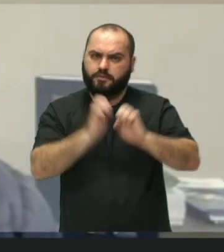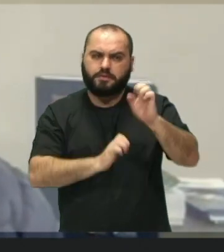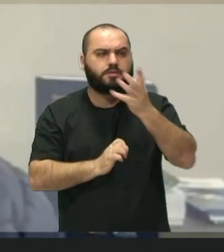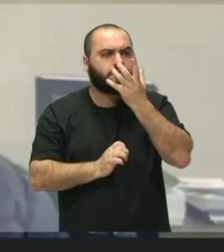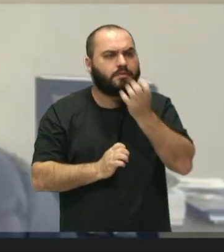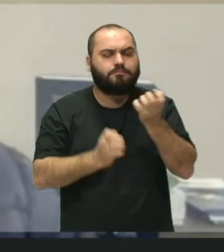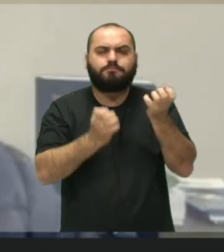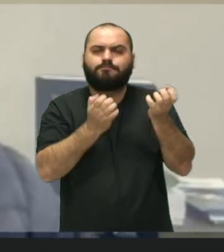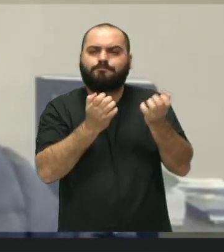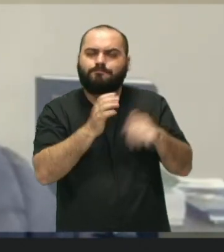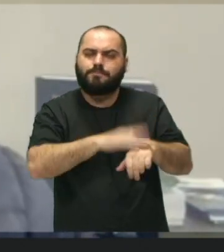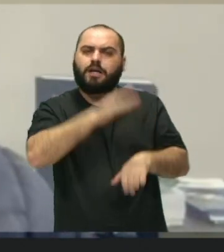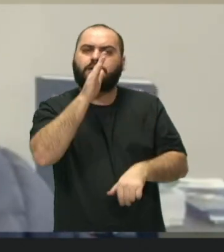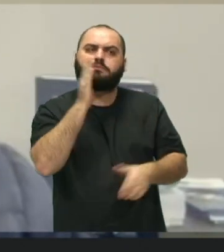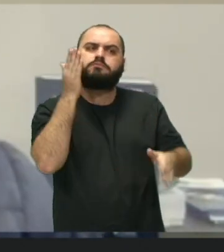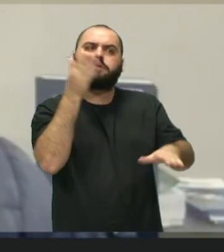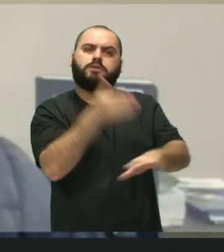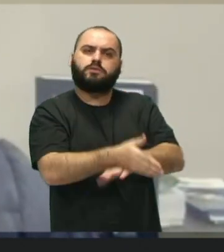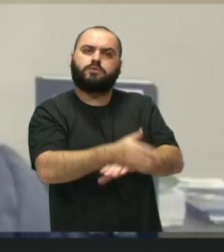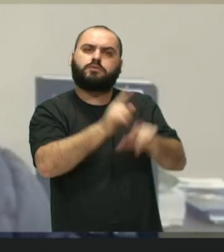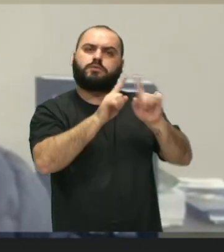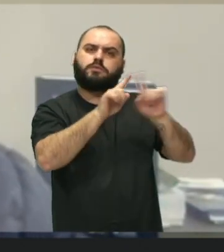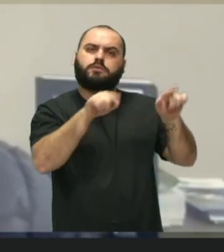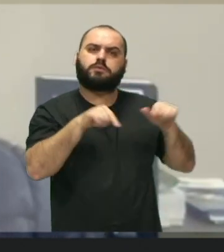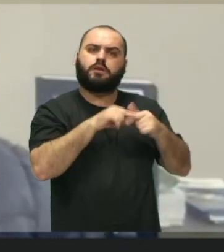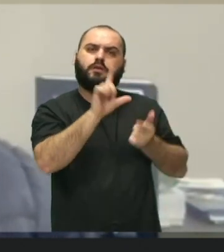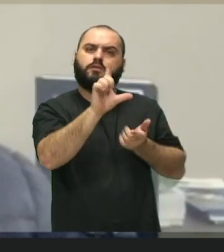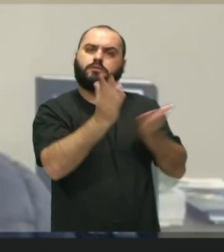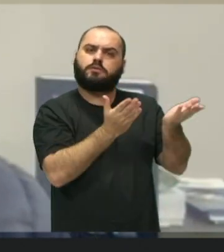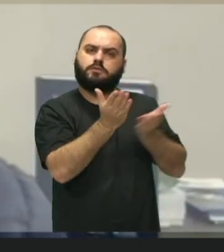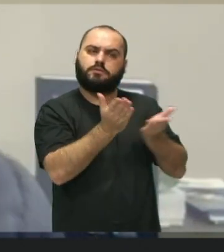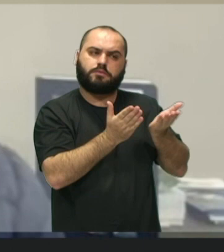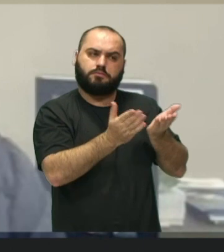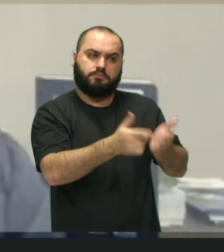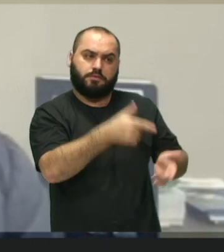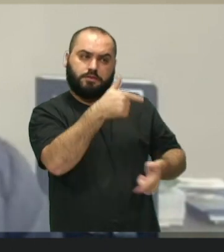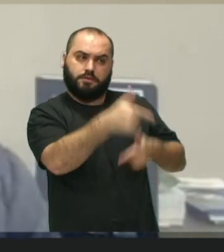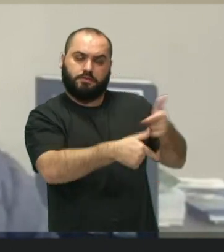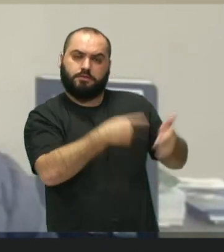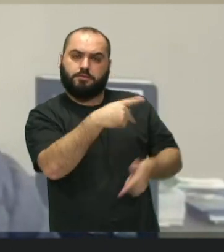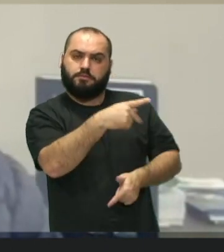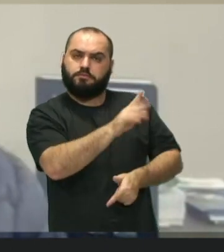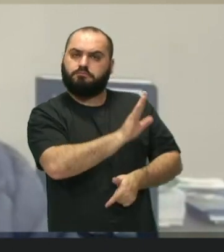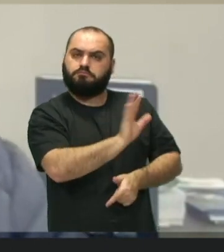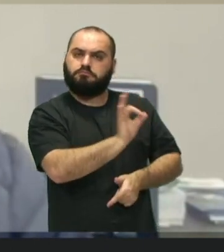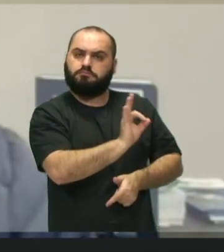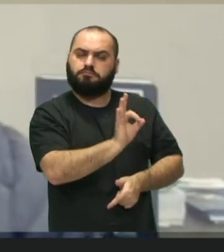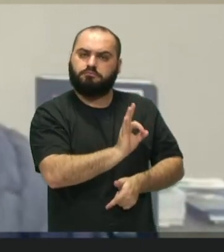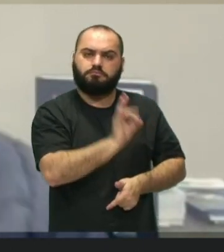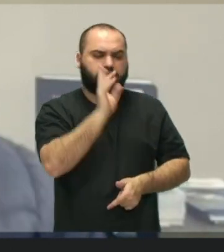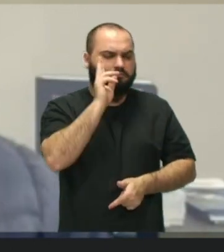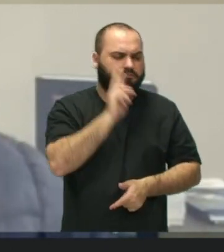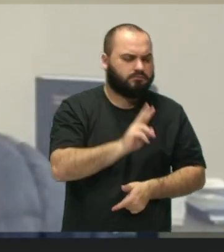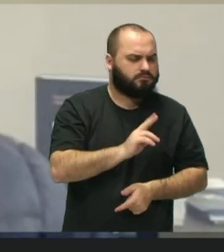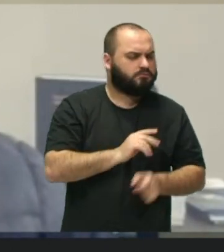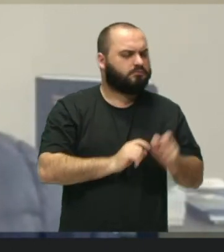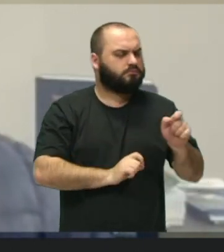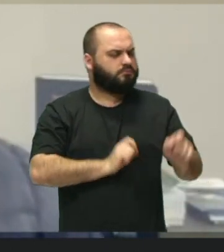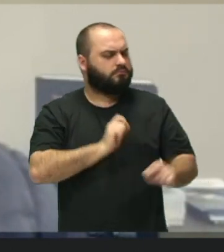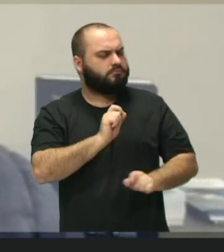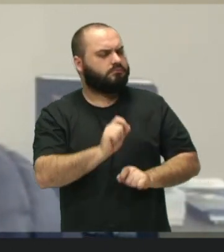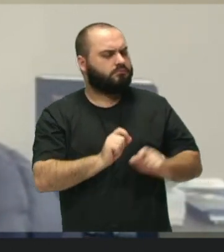mais, ele entrou numa sala de licitação um dia, mesmo não sendo do ramo de atividade dele, aí ele começou a tatear, a ver que é uma